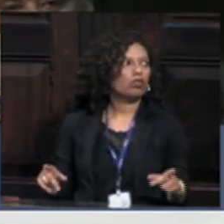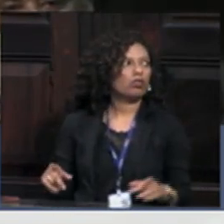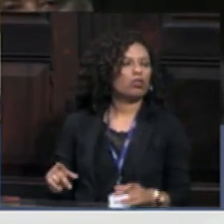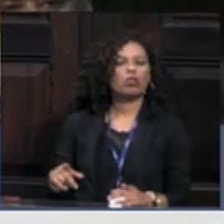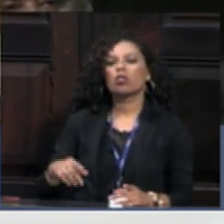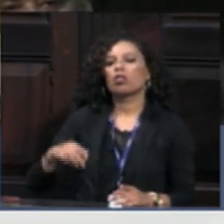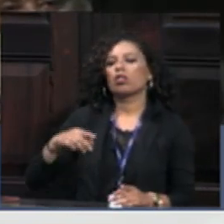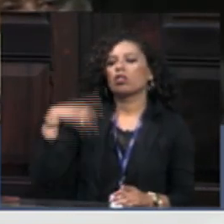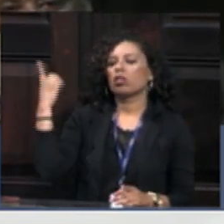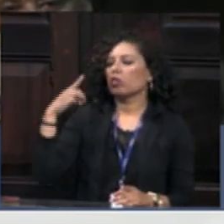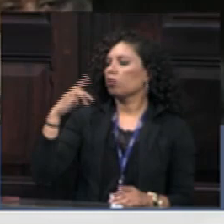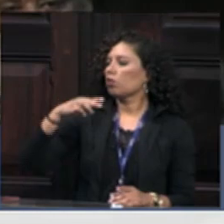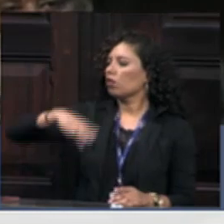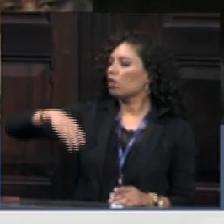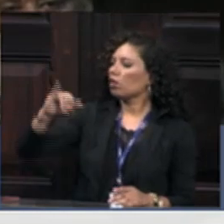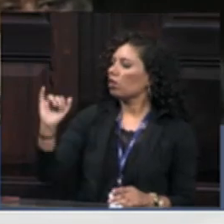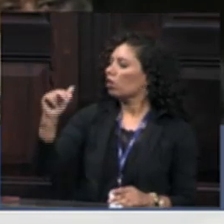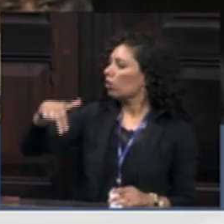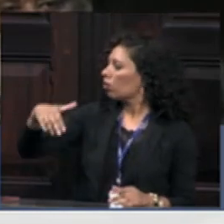Marcos Miller.